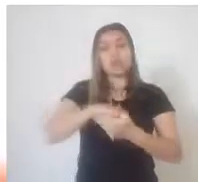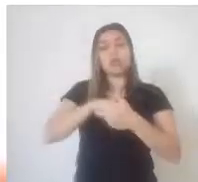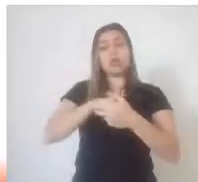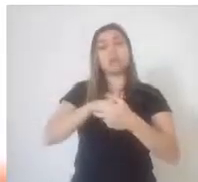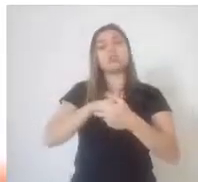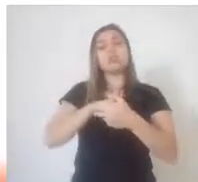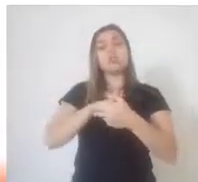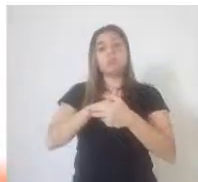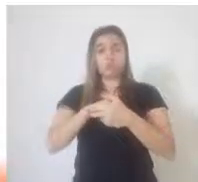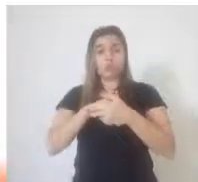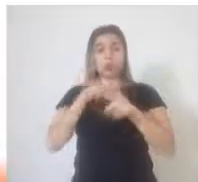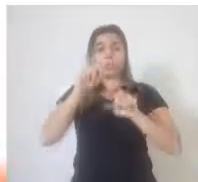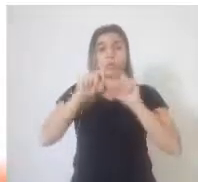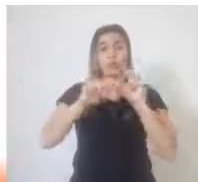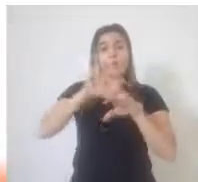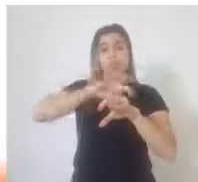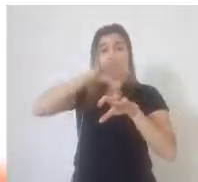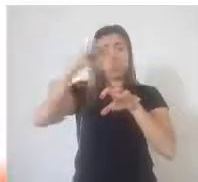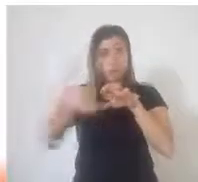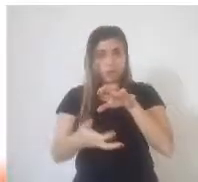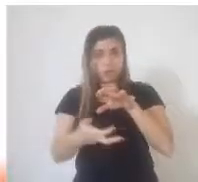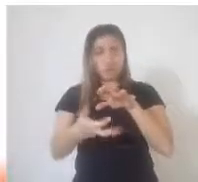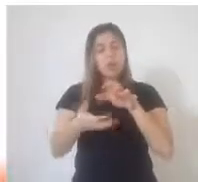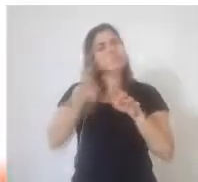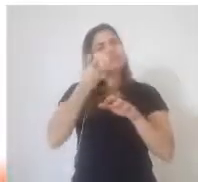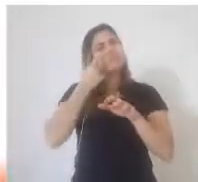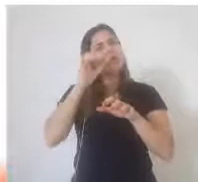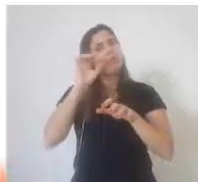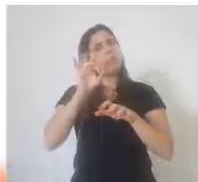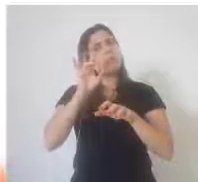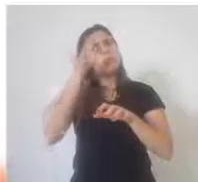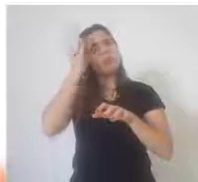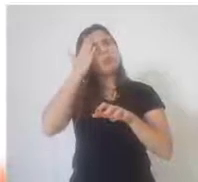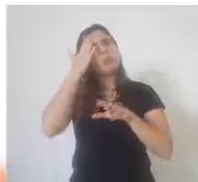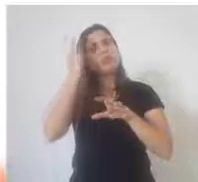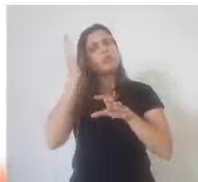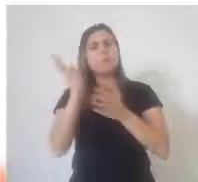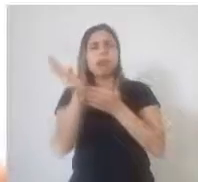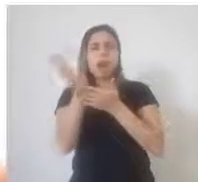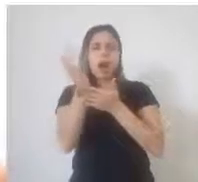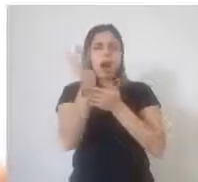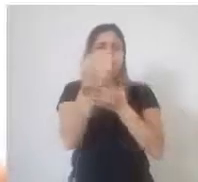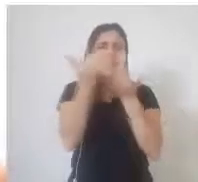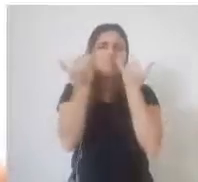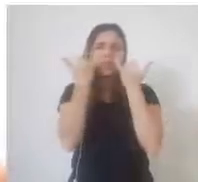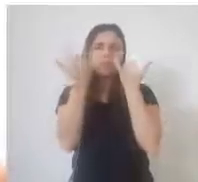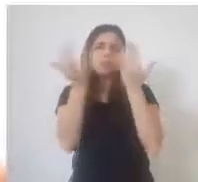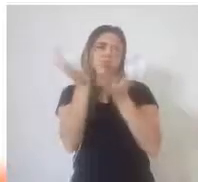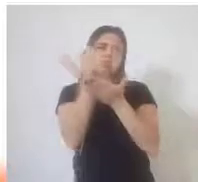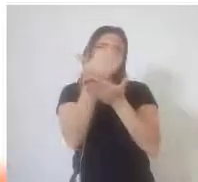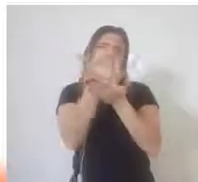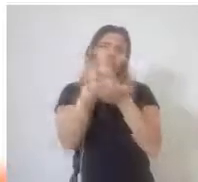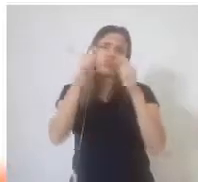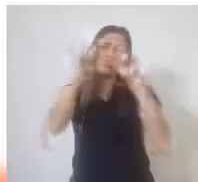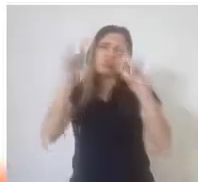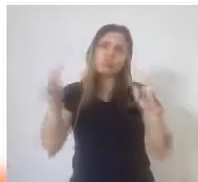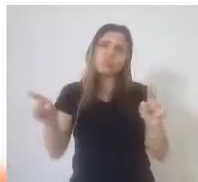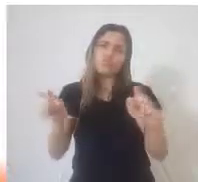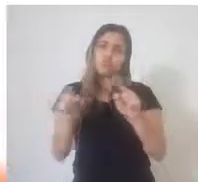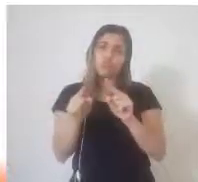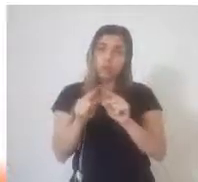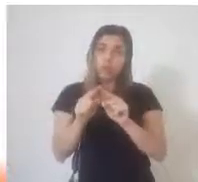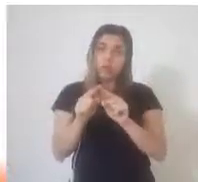uma forma de representar para facilitar o entendimento dos dados, né? Gerados por um ecólogo, por um